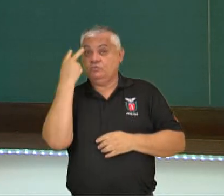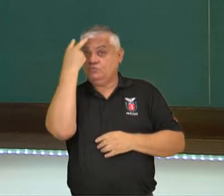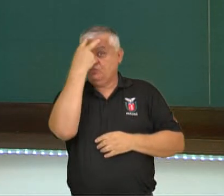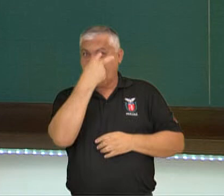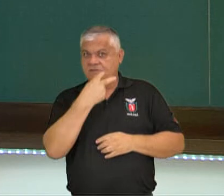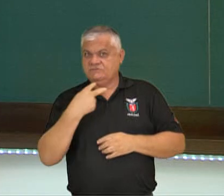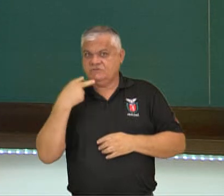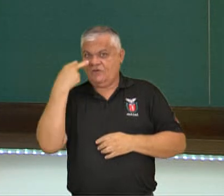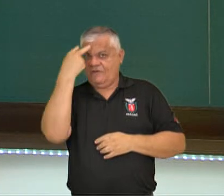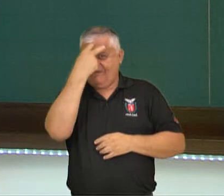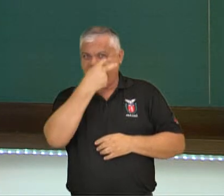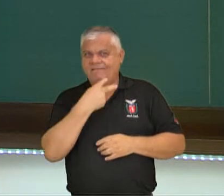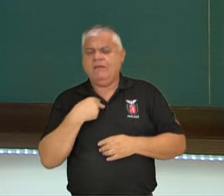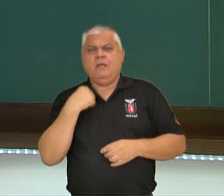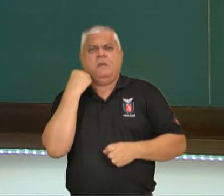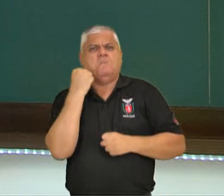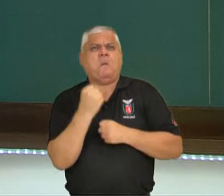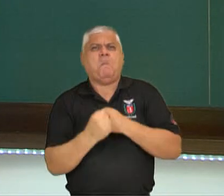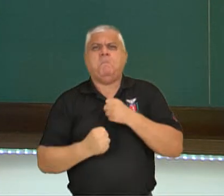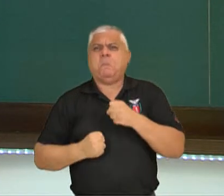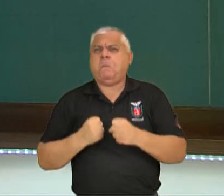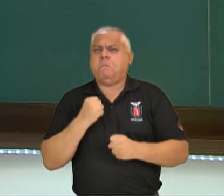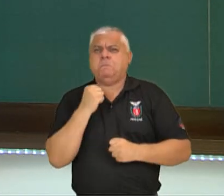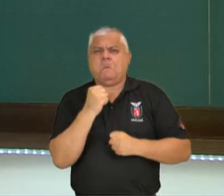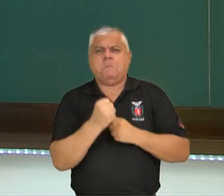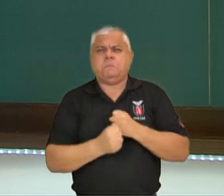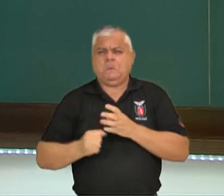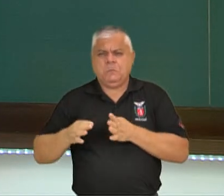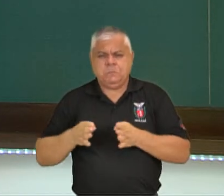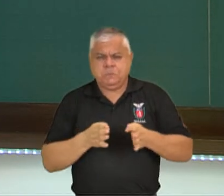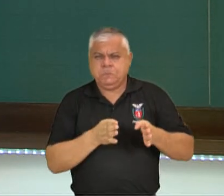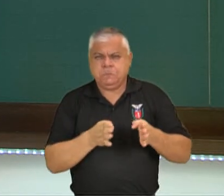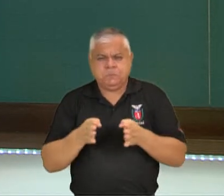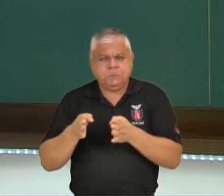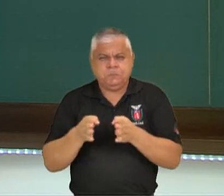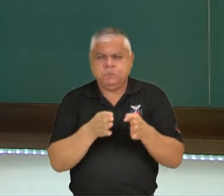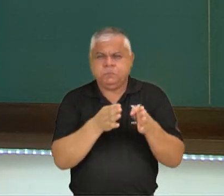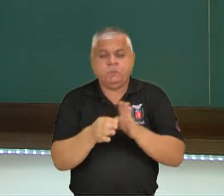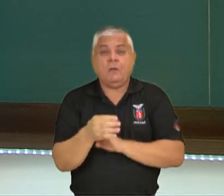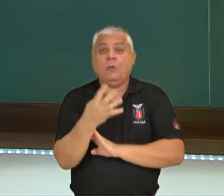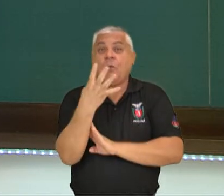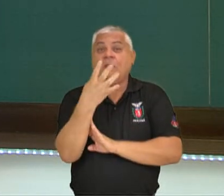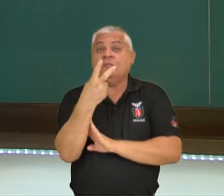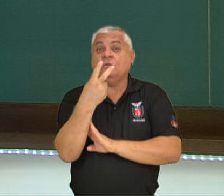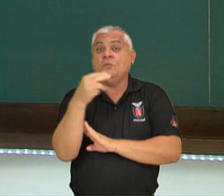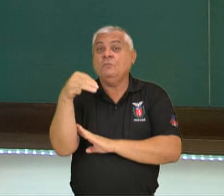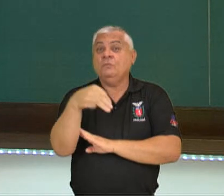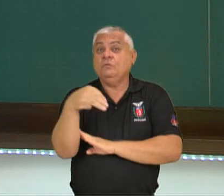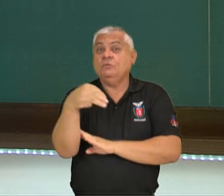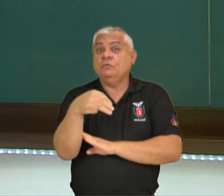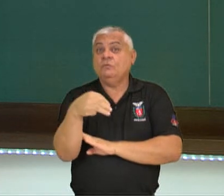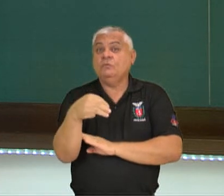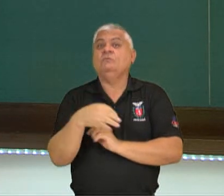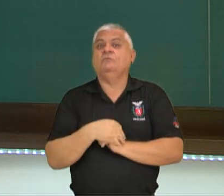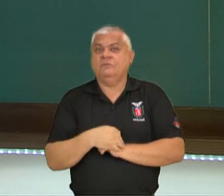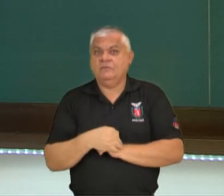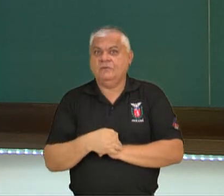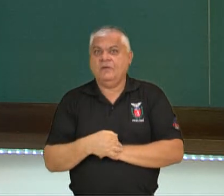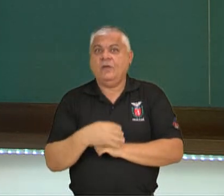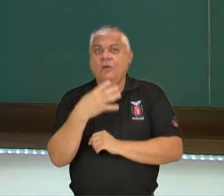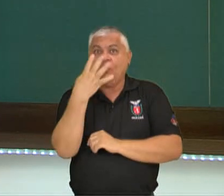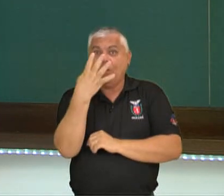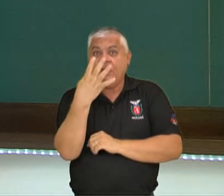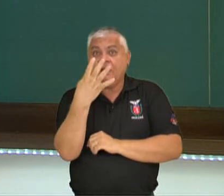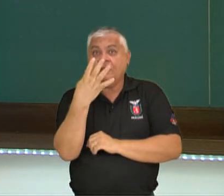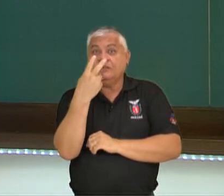para que o corredor cumpra o percurso lá de 42 minutos. Então pense, você ficar 2